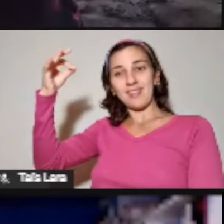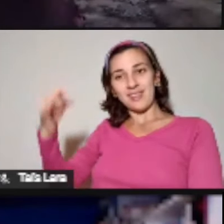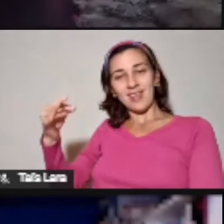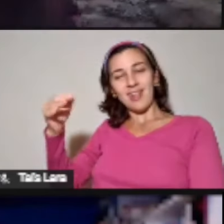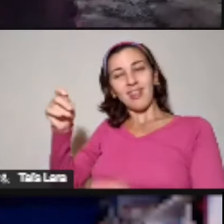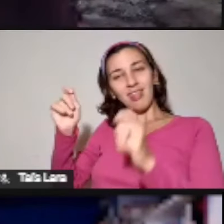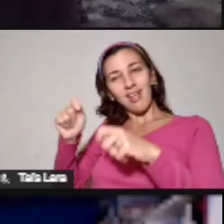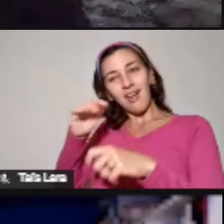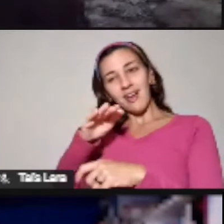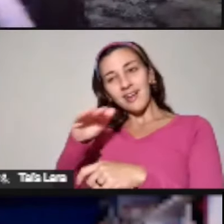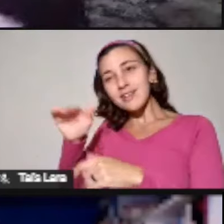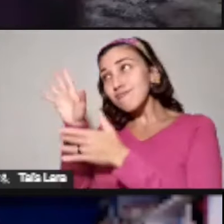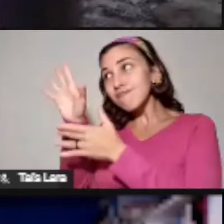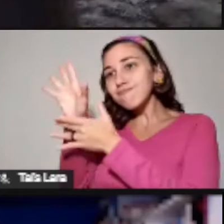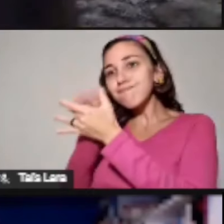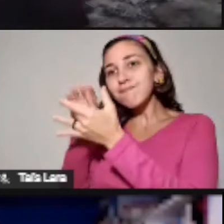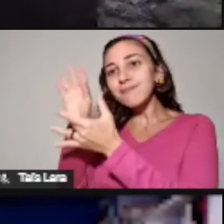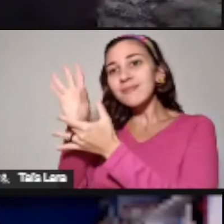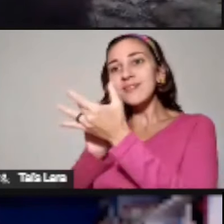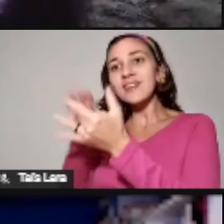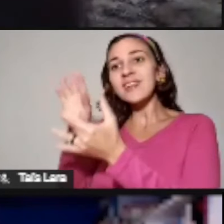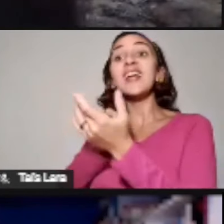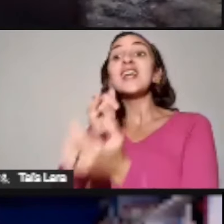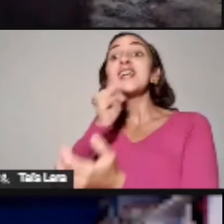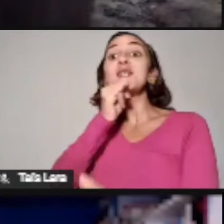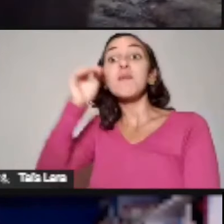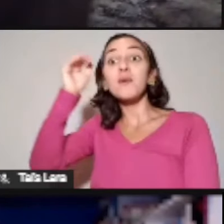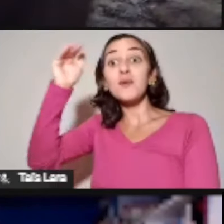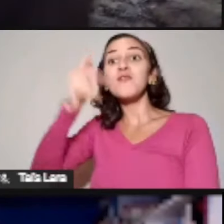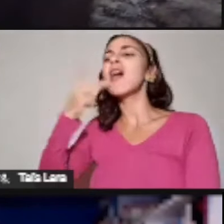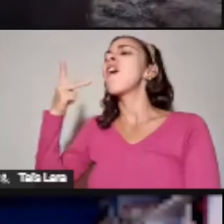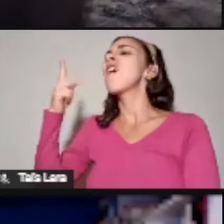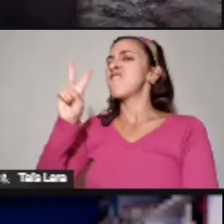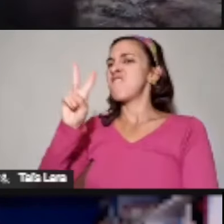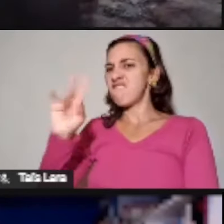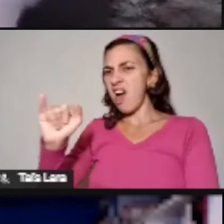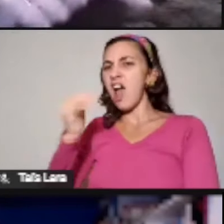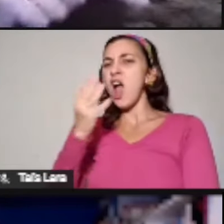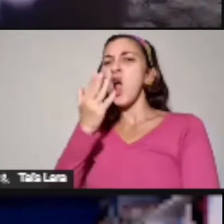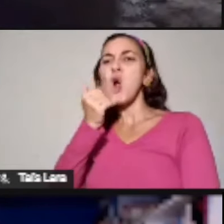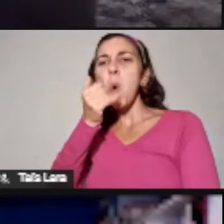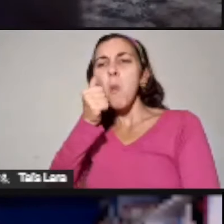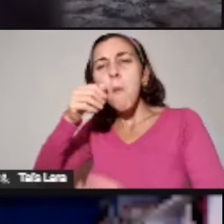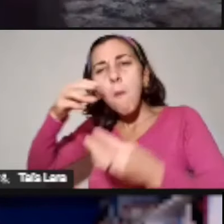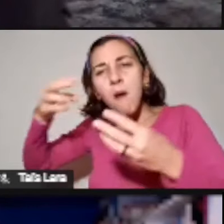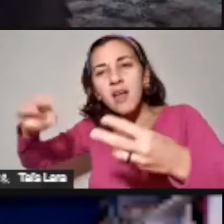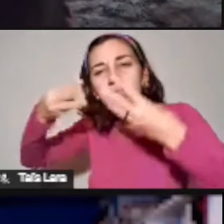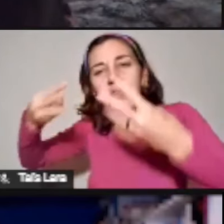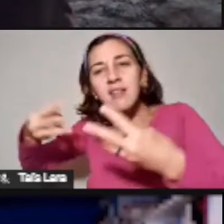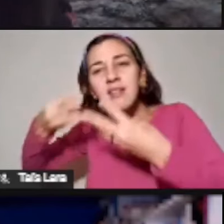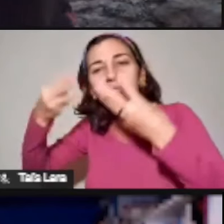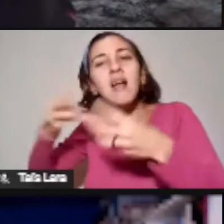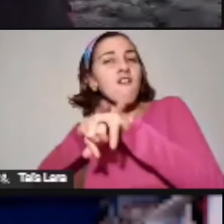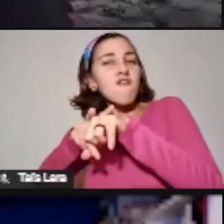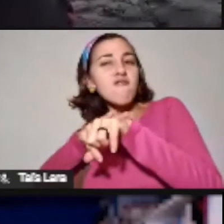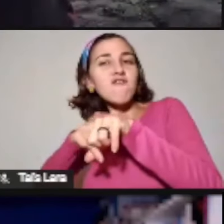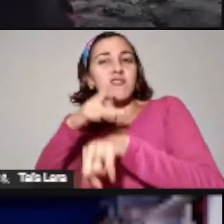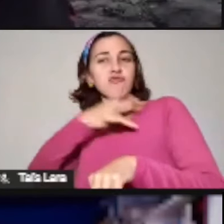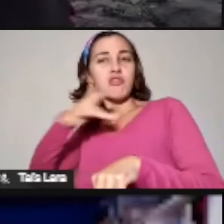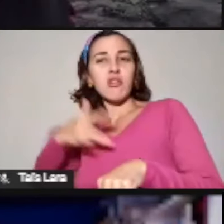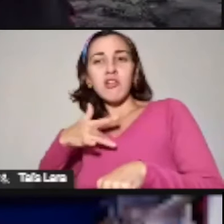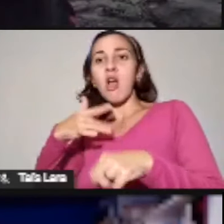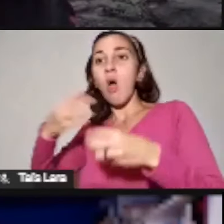ali, vai comer sim esse brócolis, vai comer o brócolis, vai comer o brócolis. Não vai sair daqui enquanto não comer o brócolis. Mas não tem